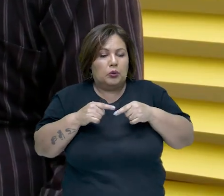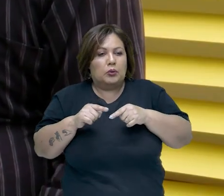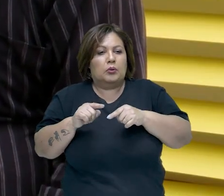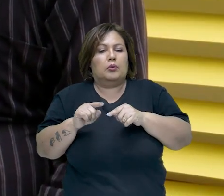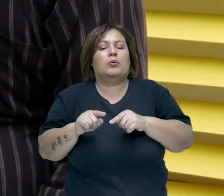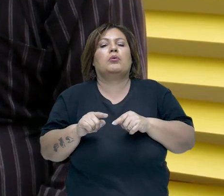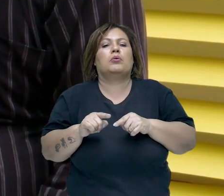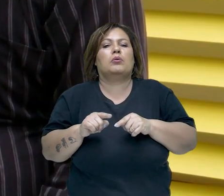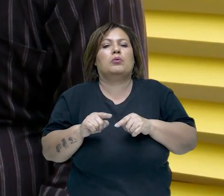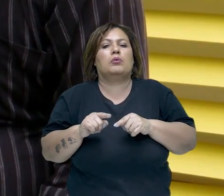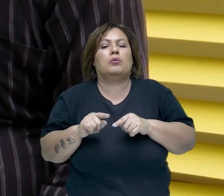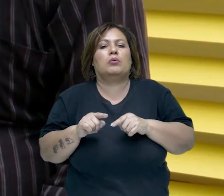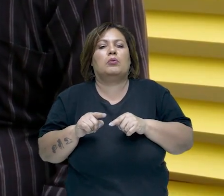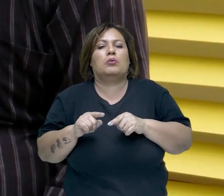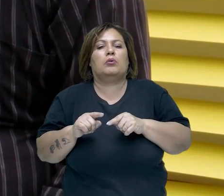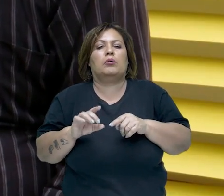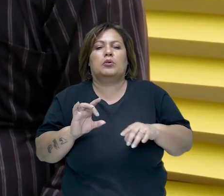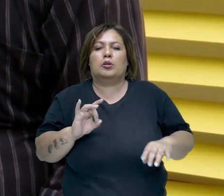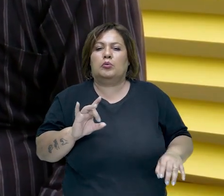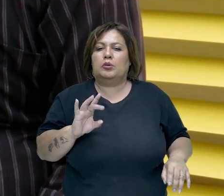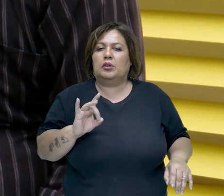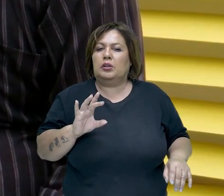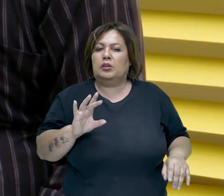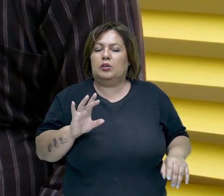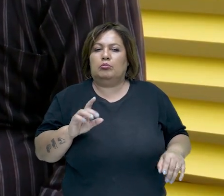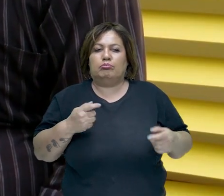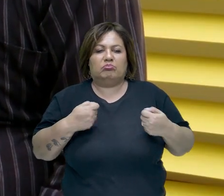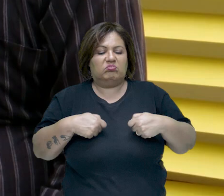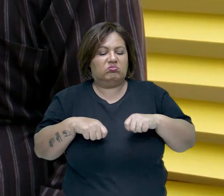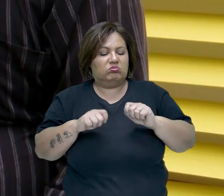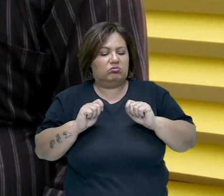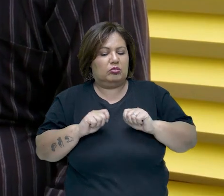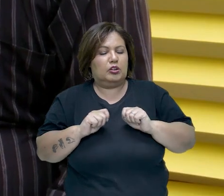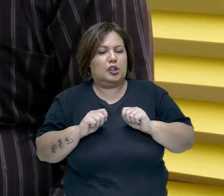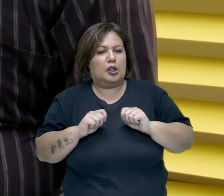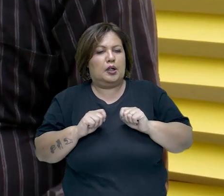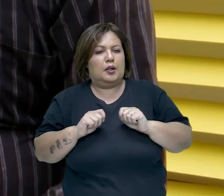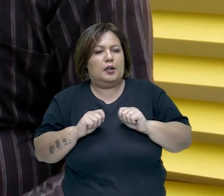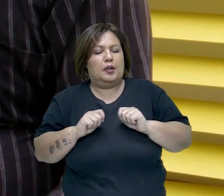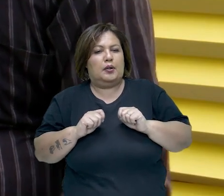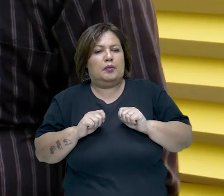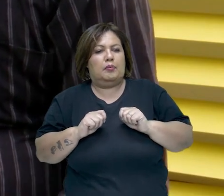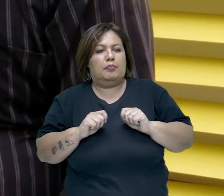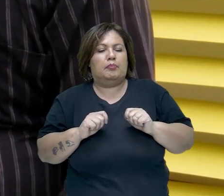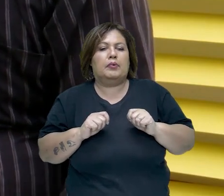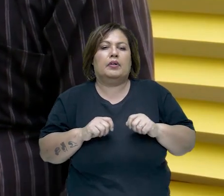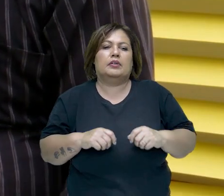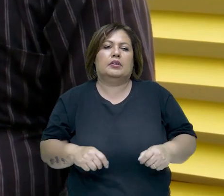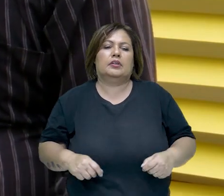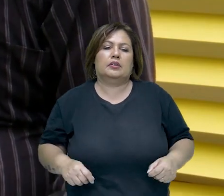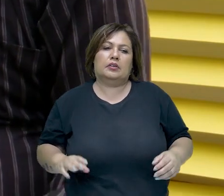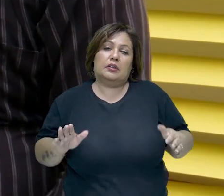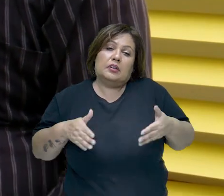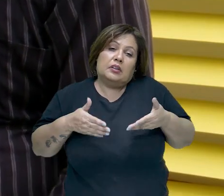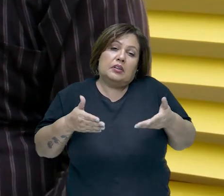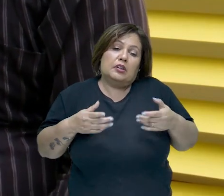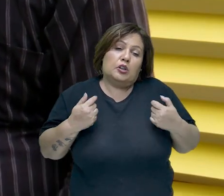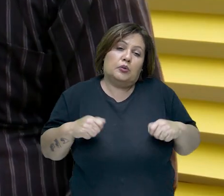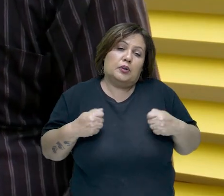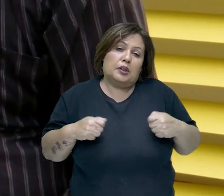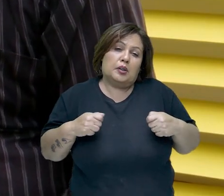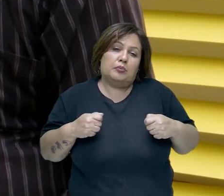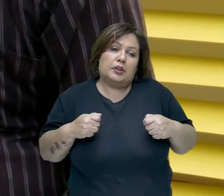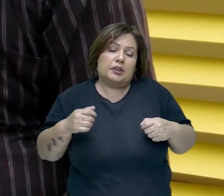combate, por si só, ela é ineficaz. Tanto que os indicadores de homicídio vêm aumentando. Então é